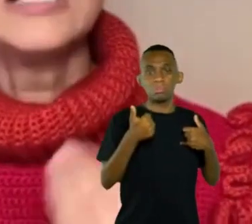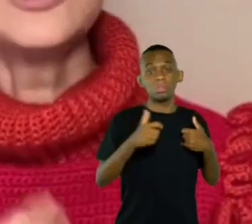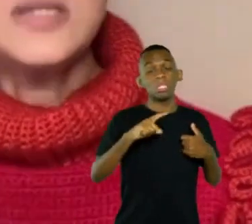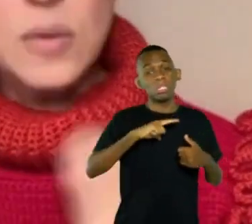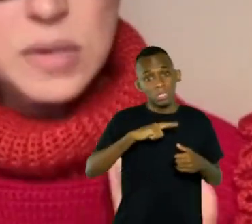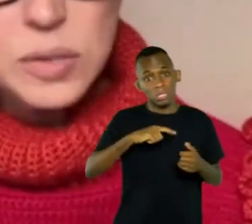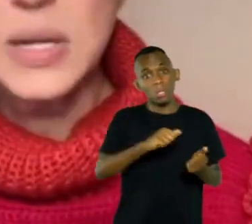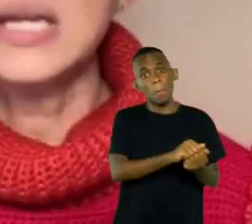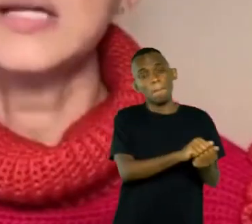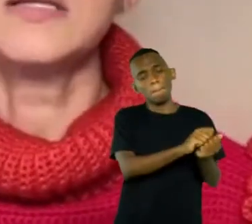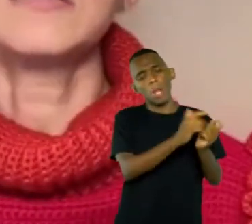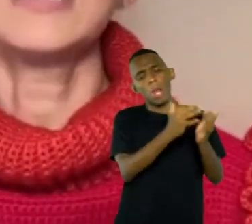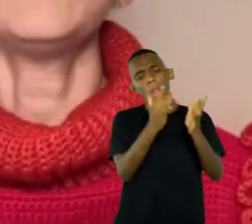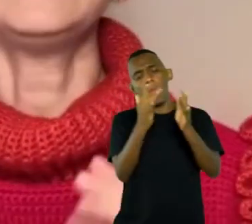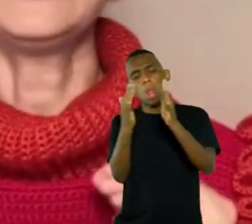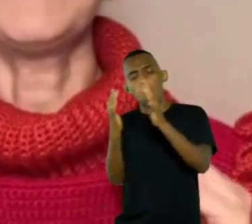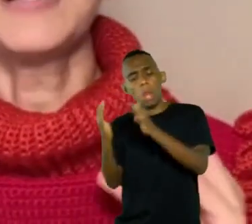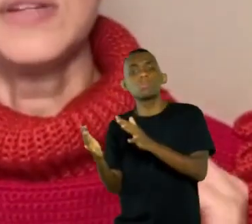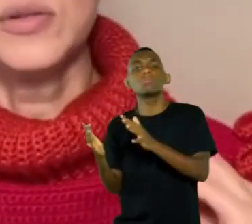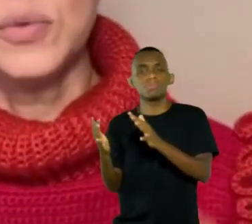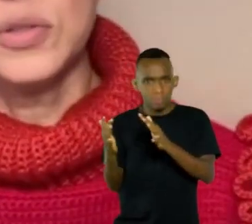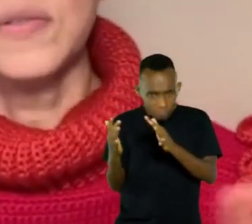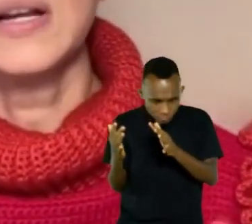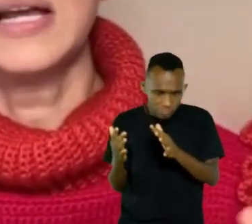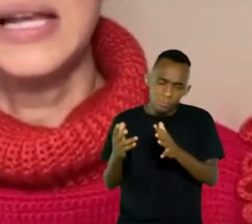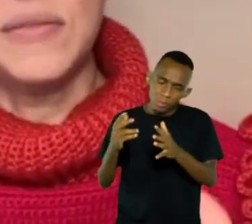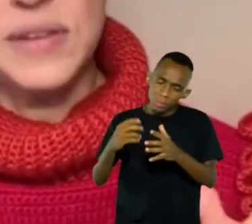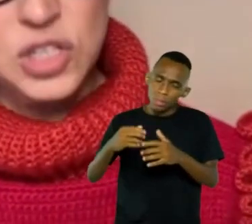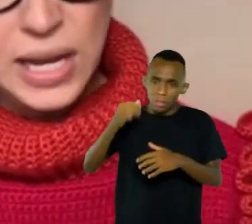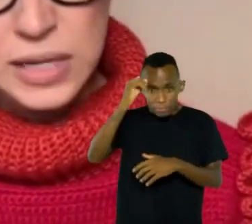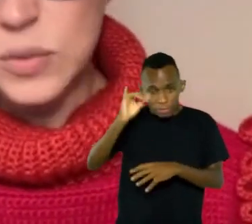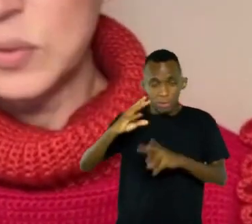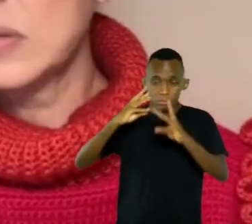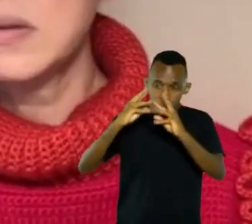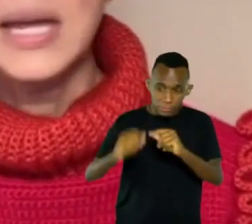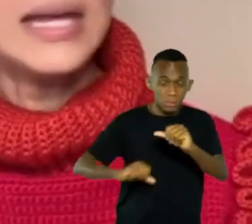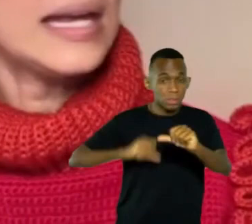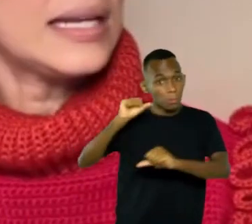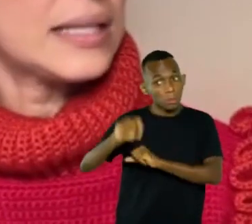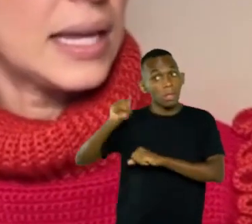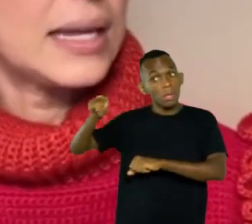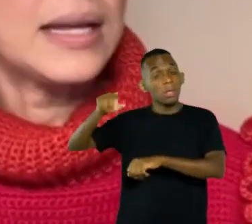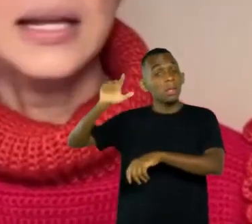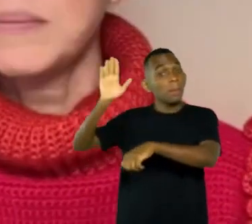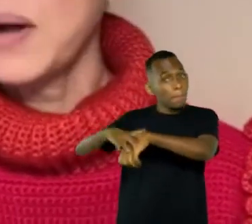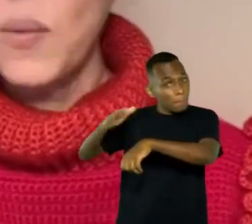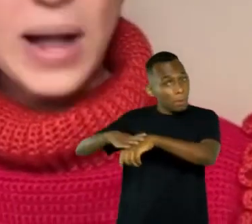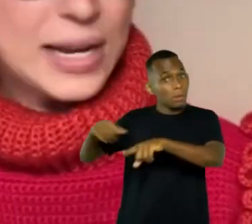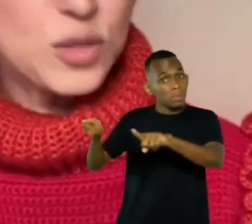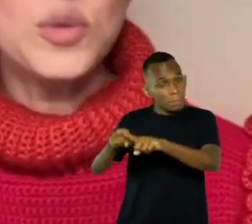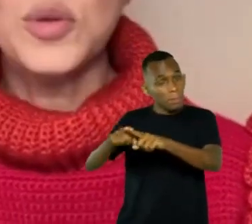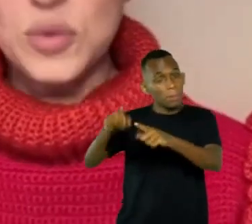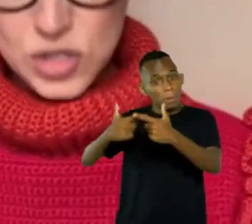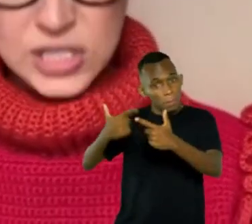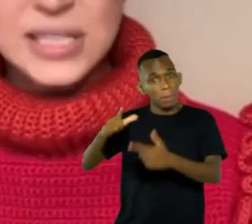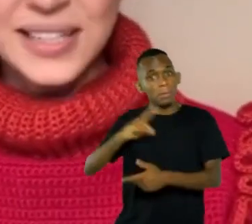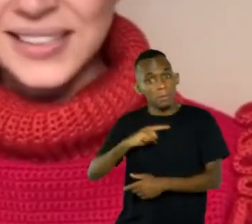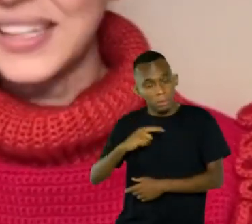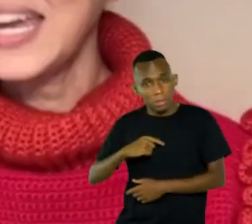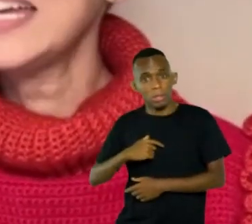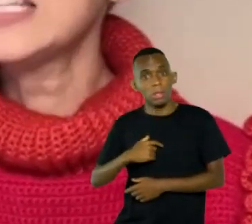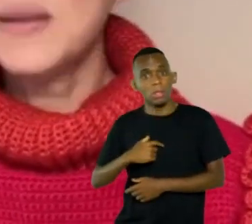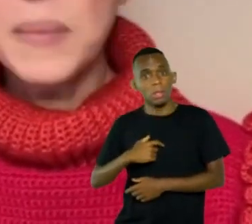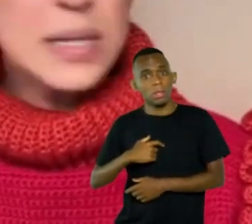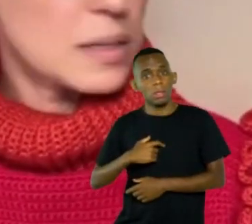todo desconstruir isso, né? Olhar para a vida do outro e falar, ele é feito de carne e osso, ele tem mau hálito todo